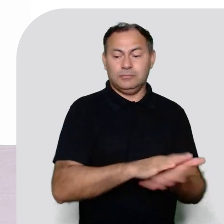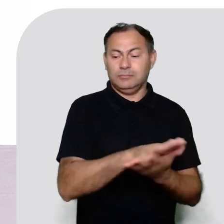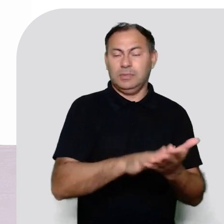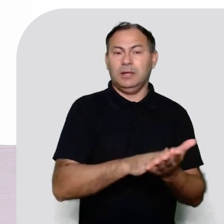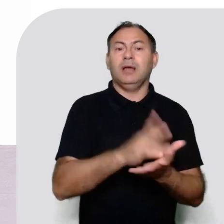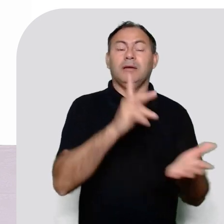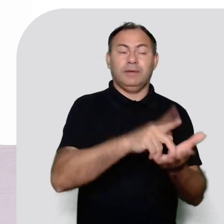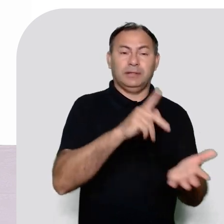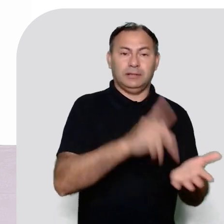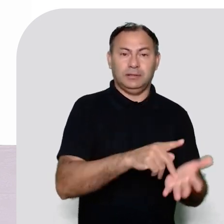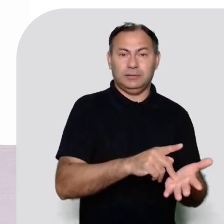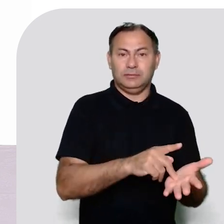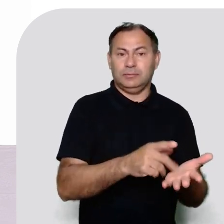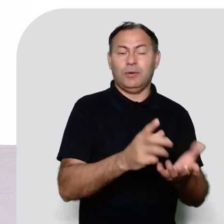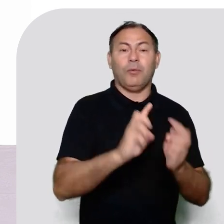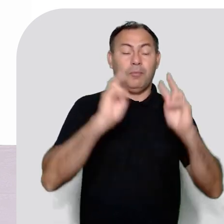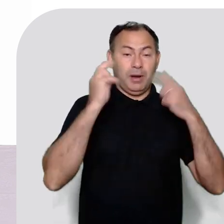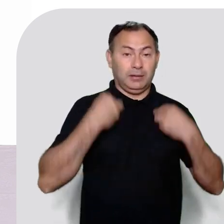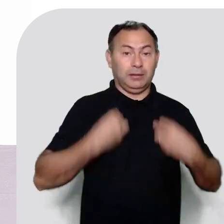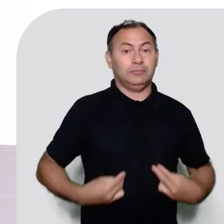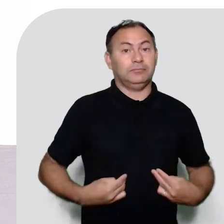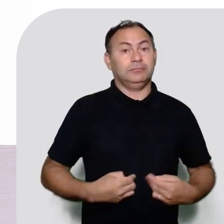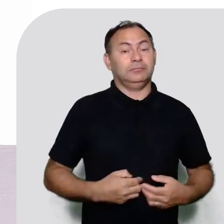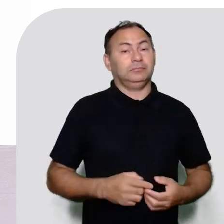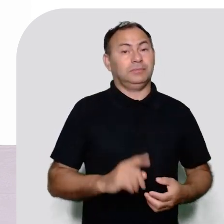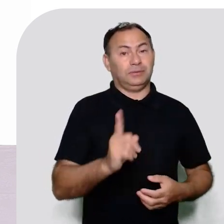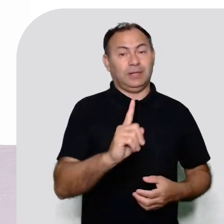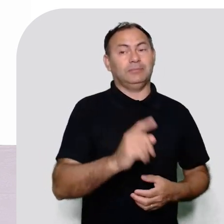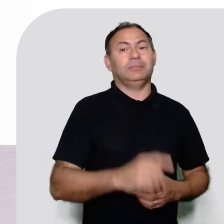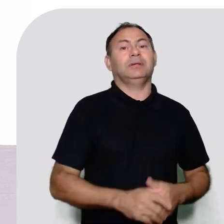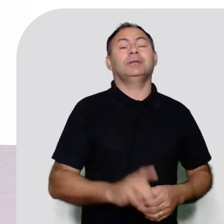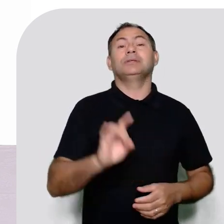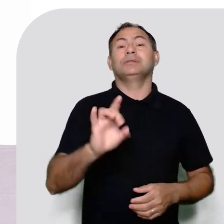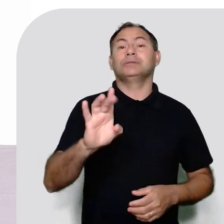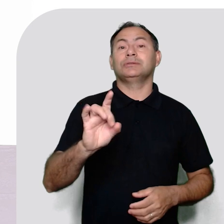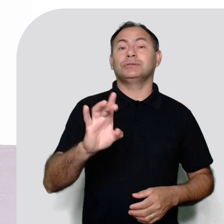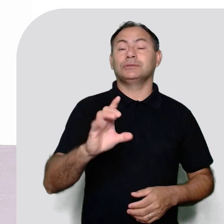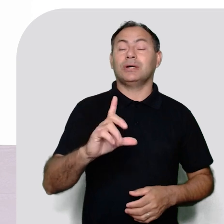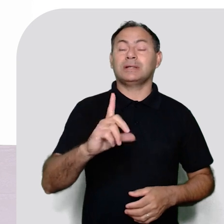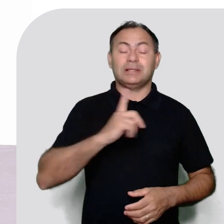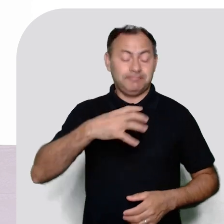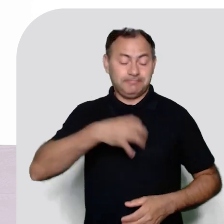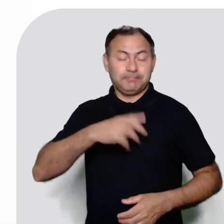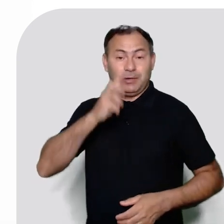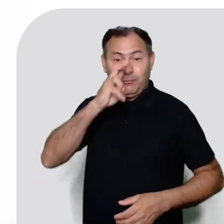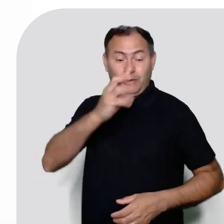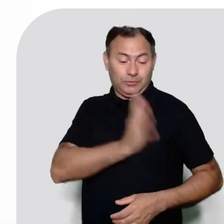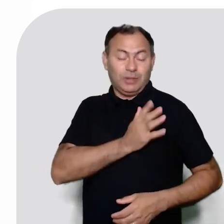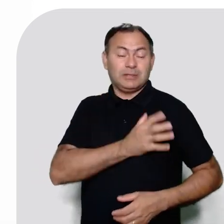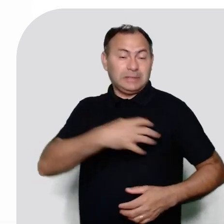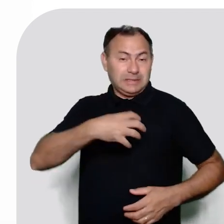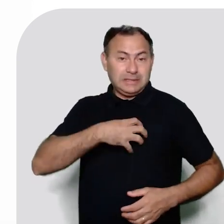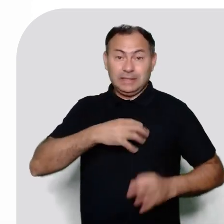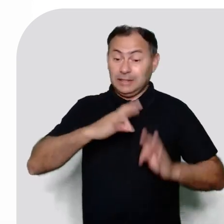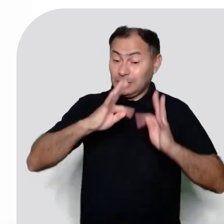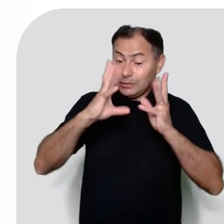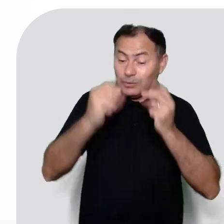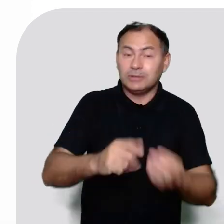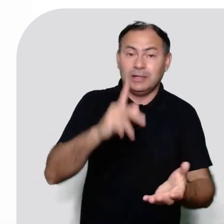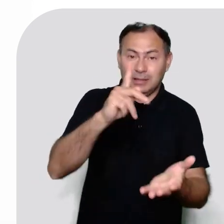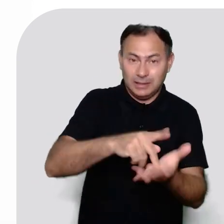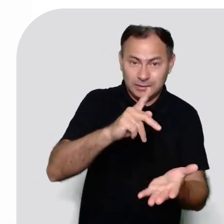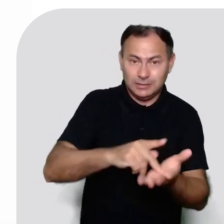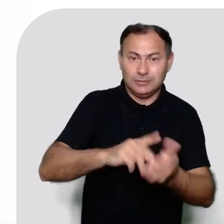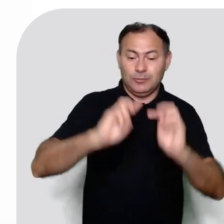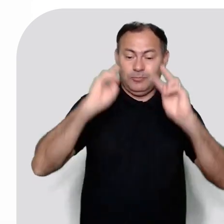alguma verdadeiramente humana que não encontre eco no seu coração. Toda